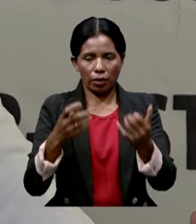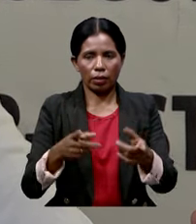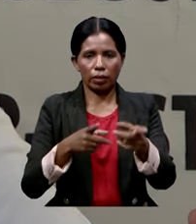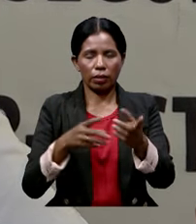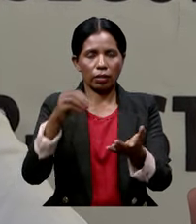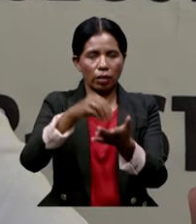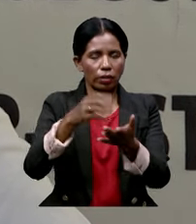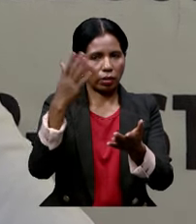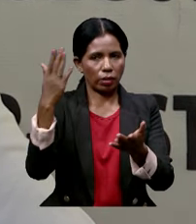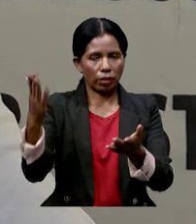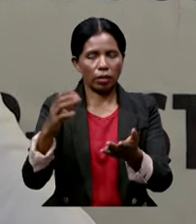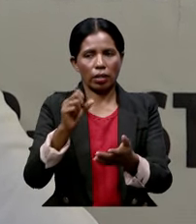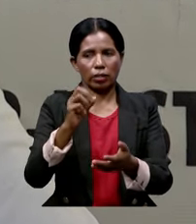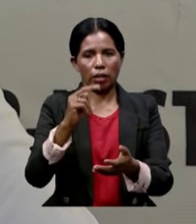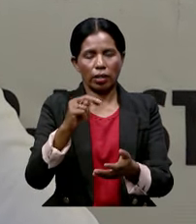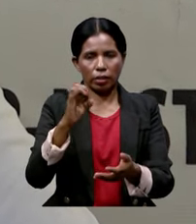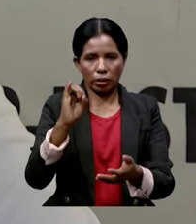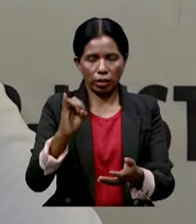destaca e a SNI